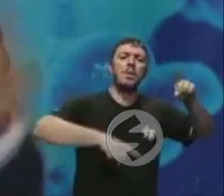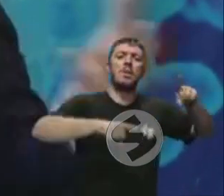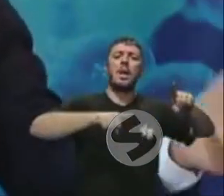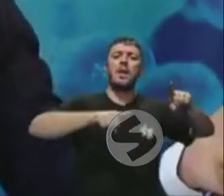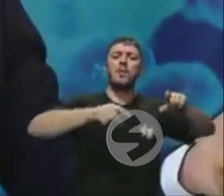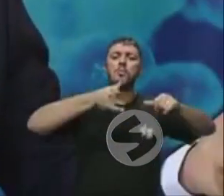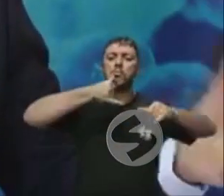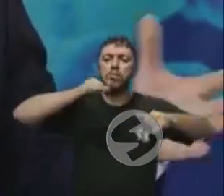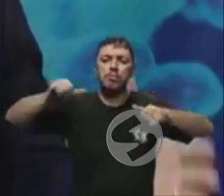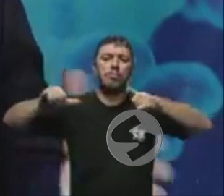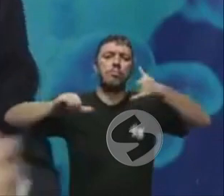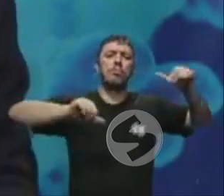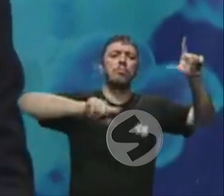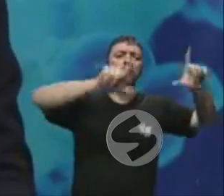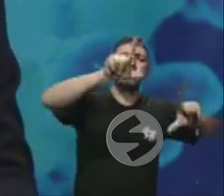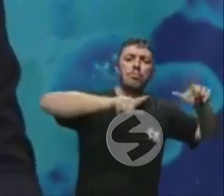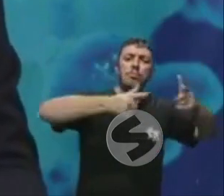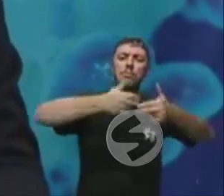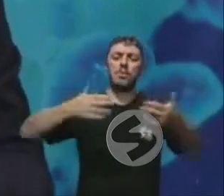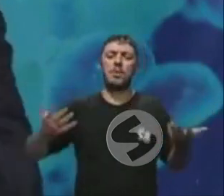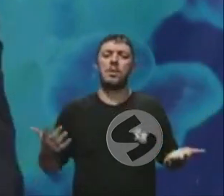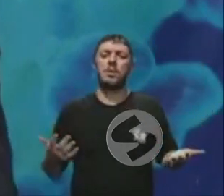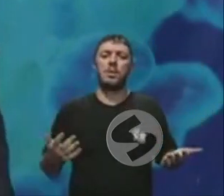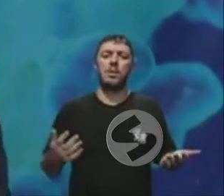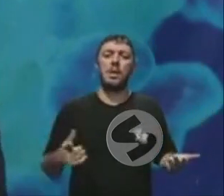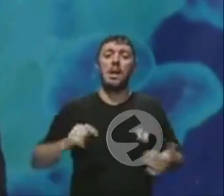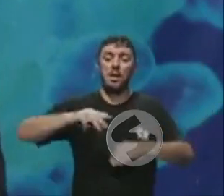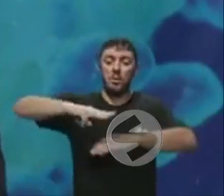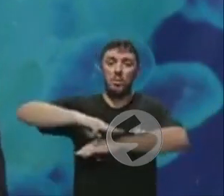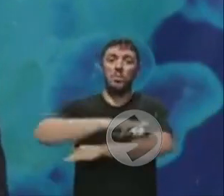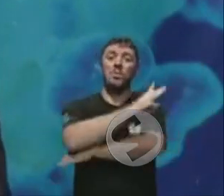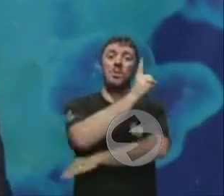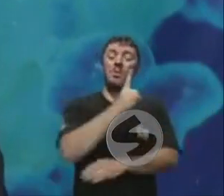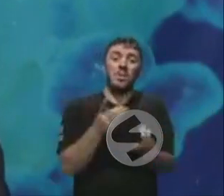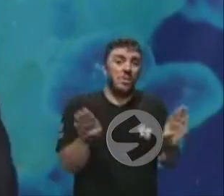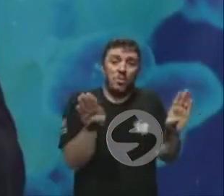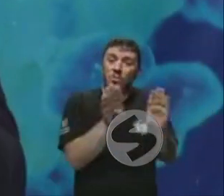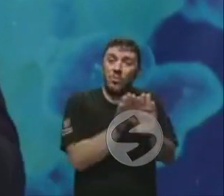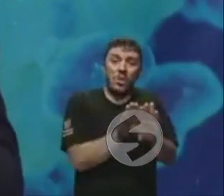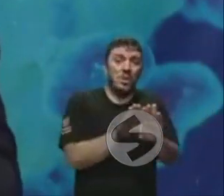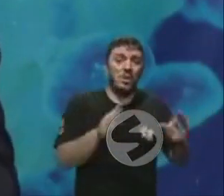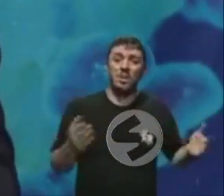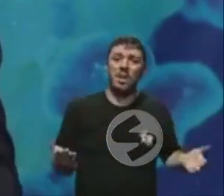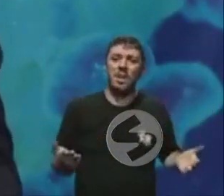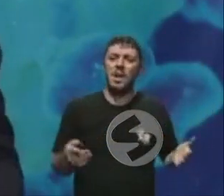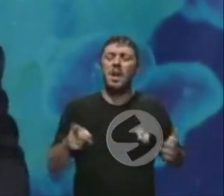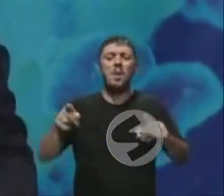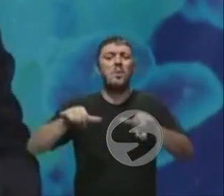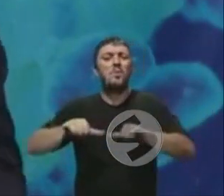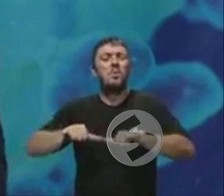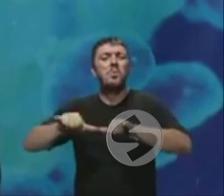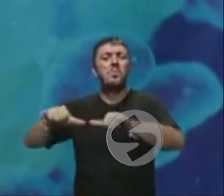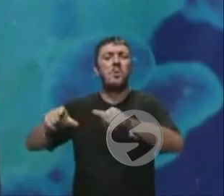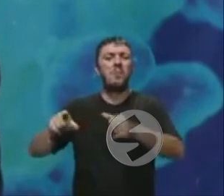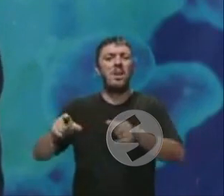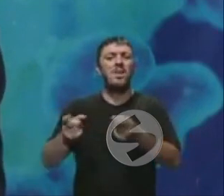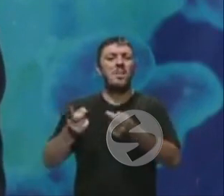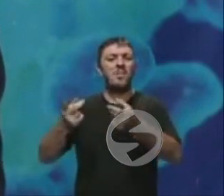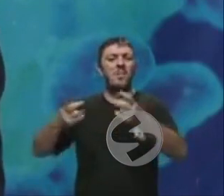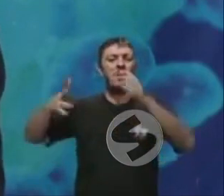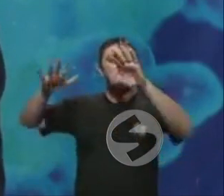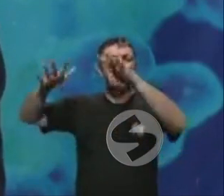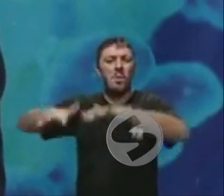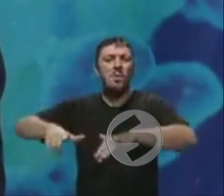lojas do centro de eletrodomésticos estão fechadas, e que esses supermercados façam esse tipo